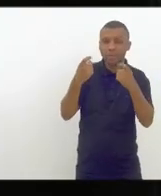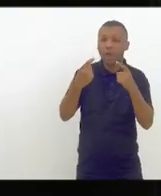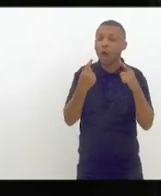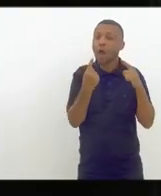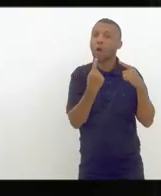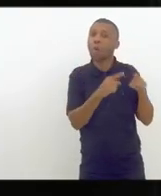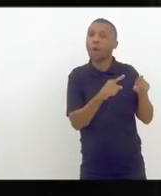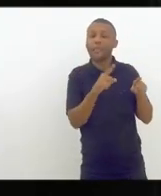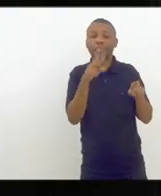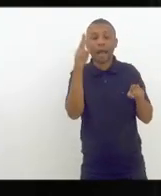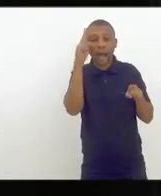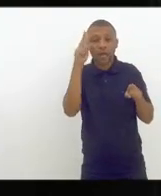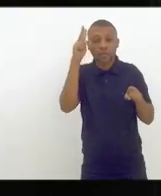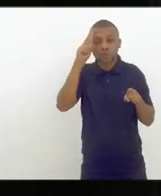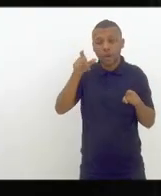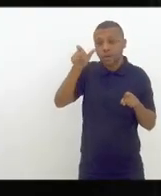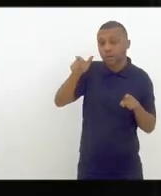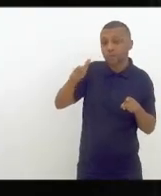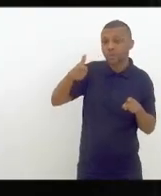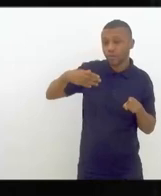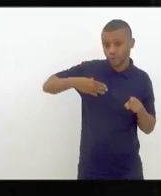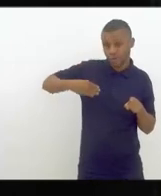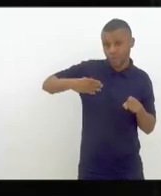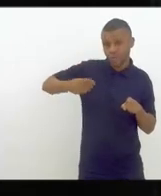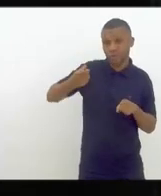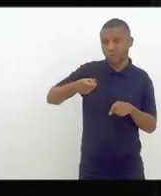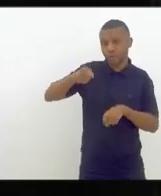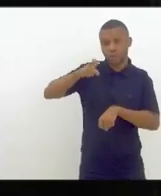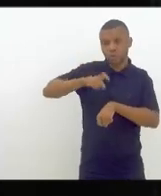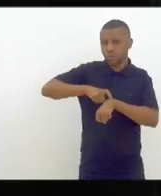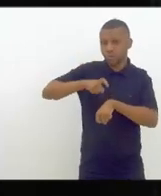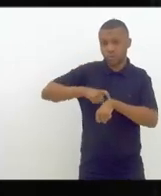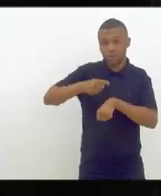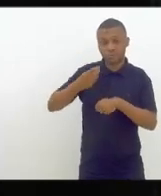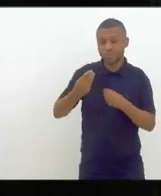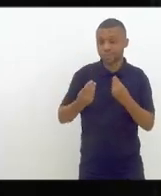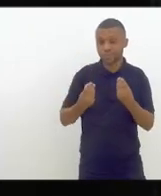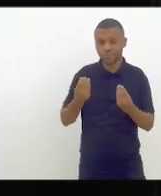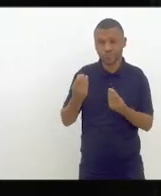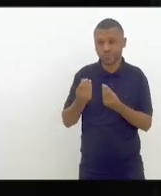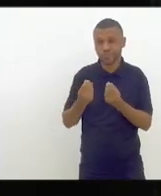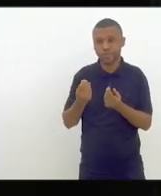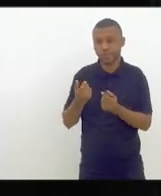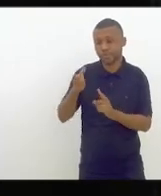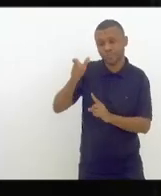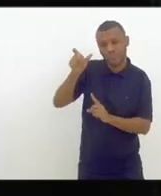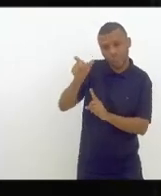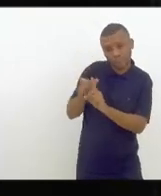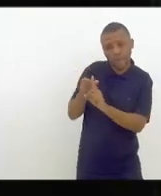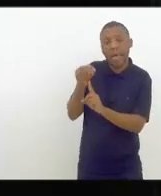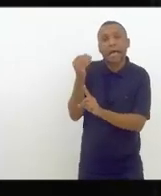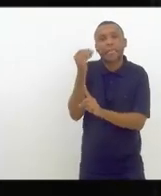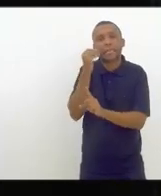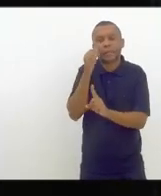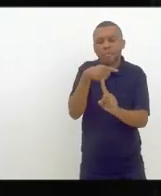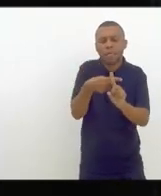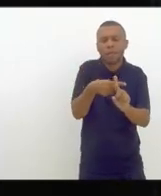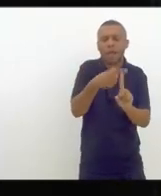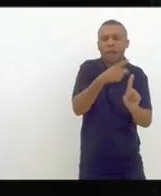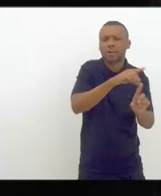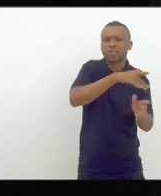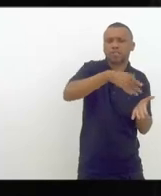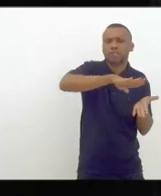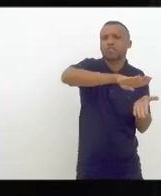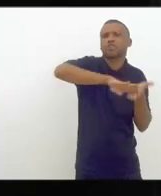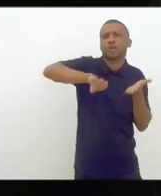seu filho, quando uma figura tentou tirar as cruzes